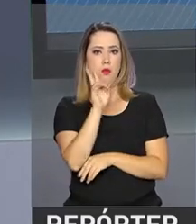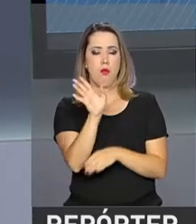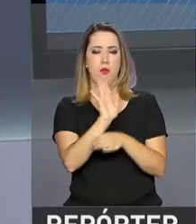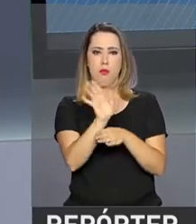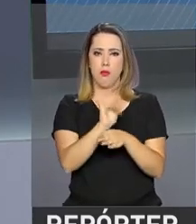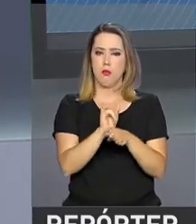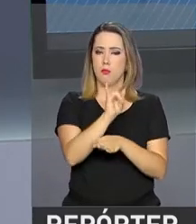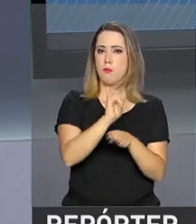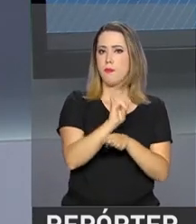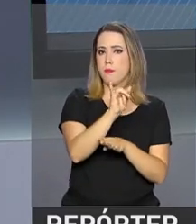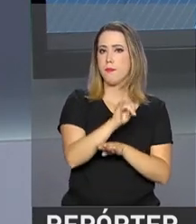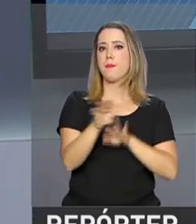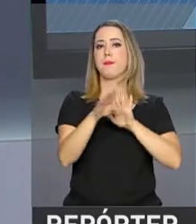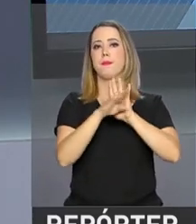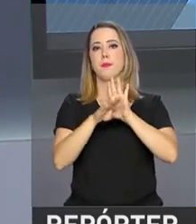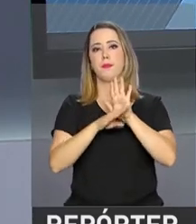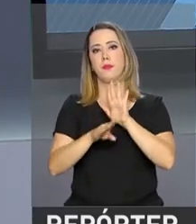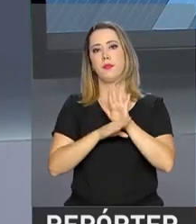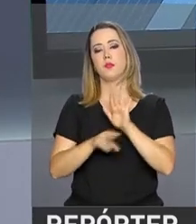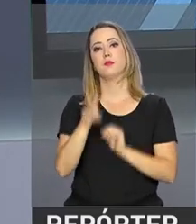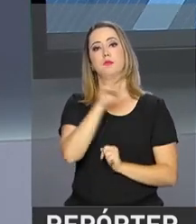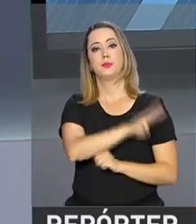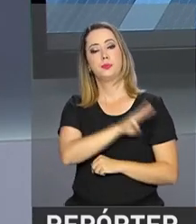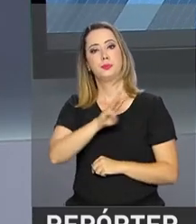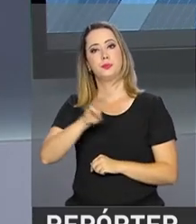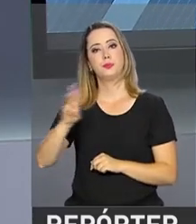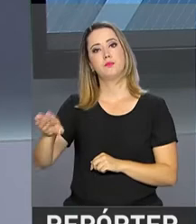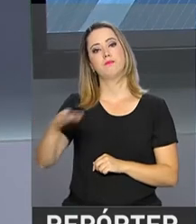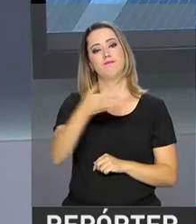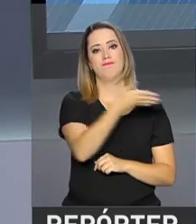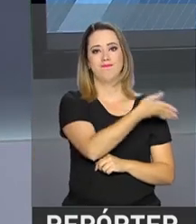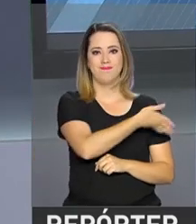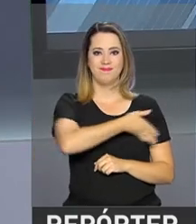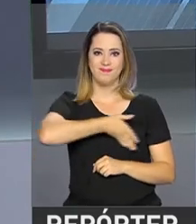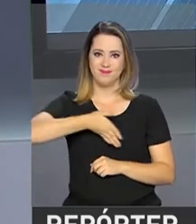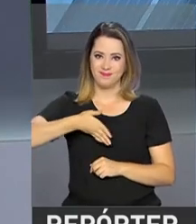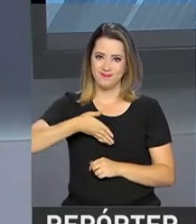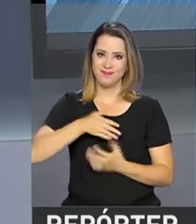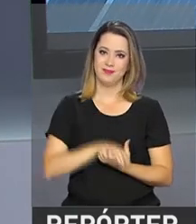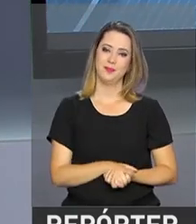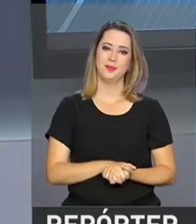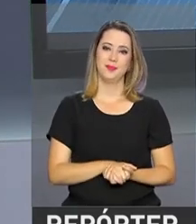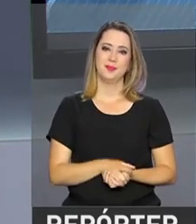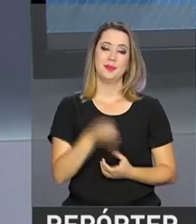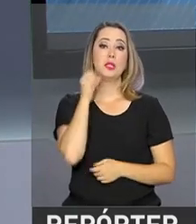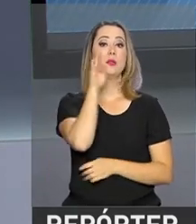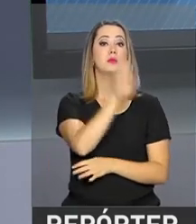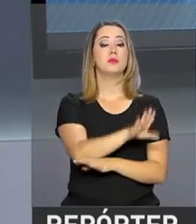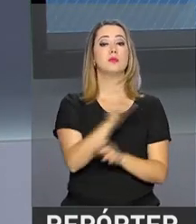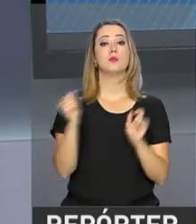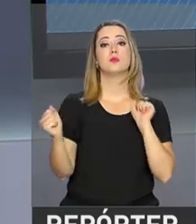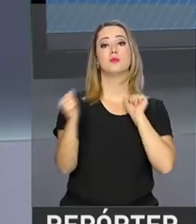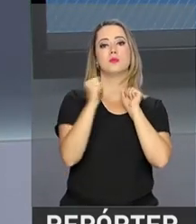as reportagens no YouTube, e toda a nossa programação também está na página da NBR. Uma